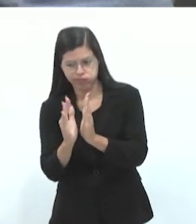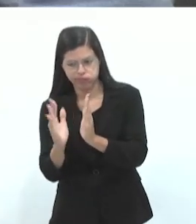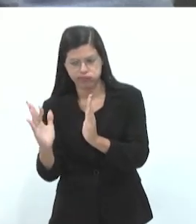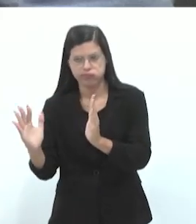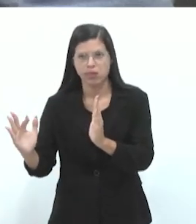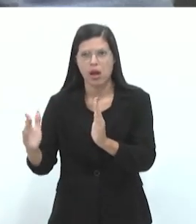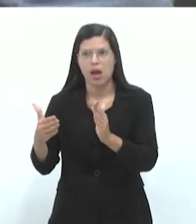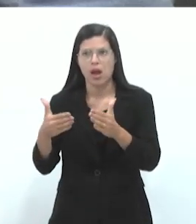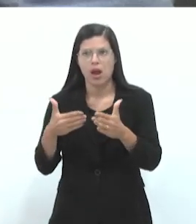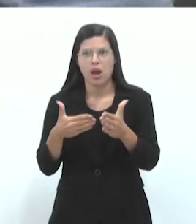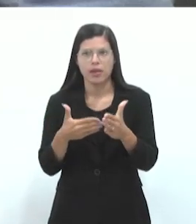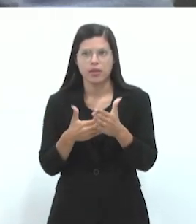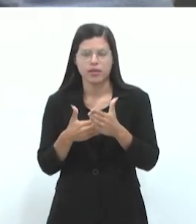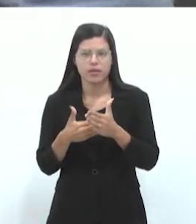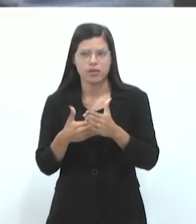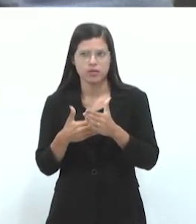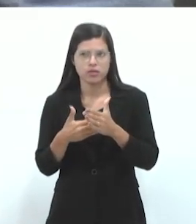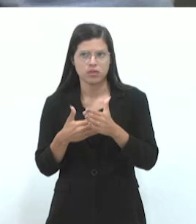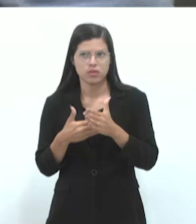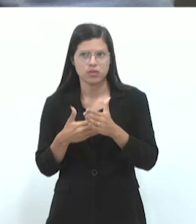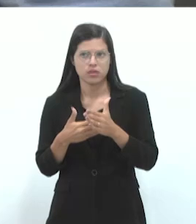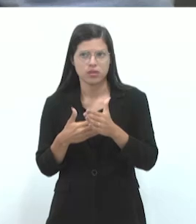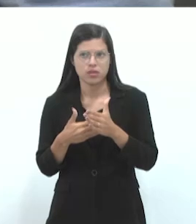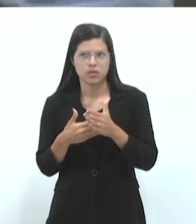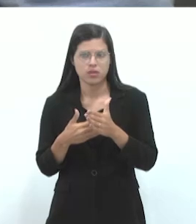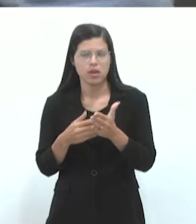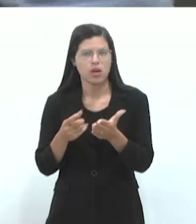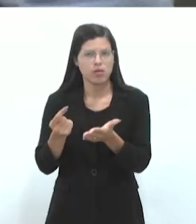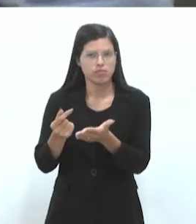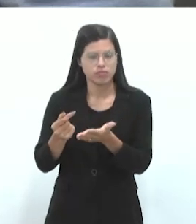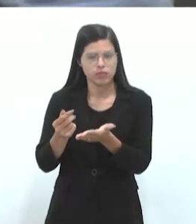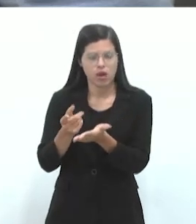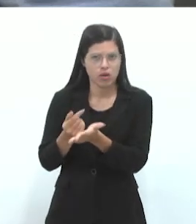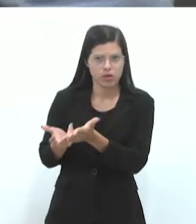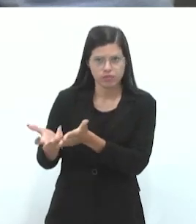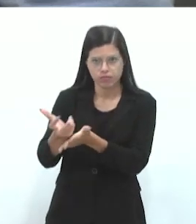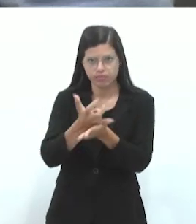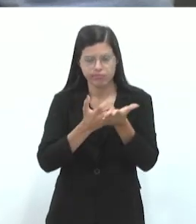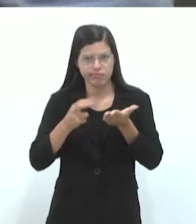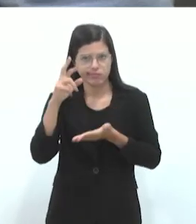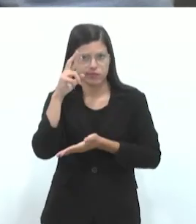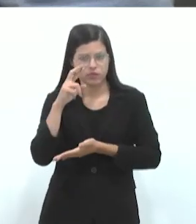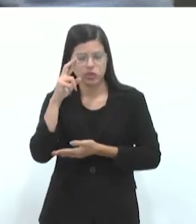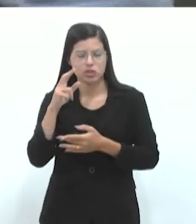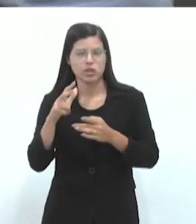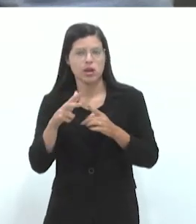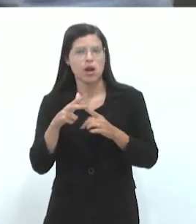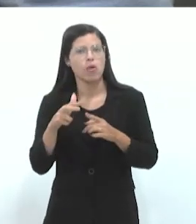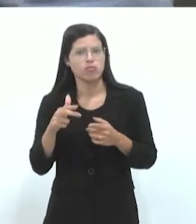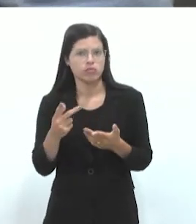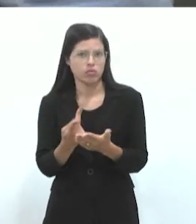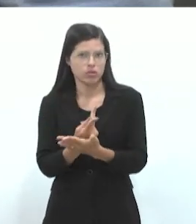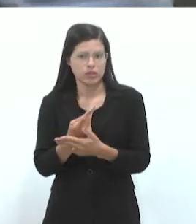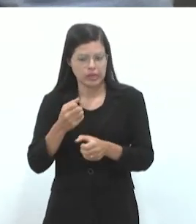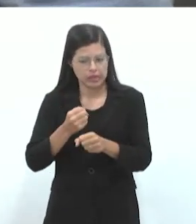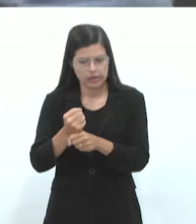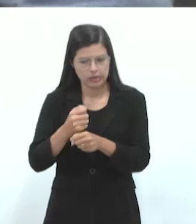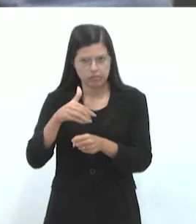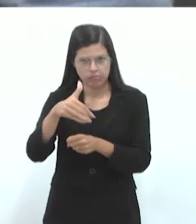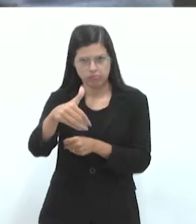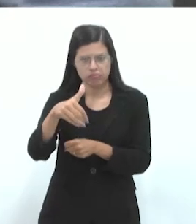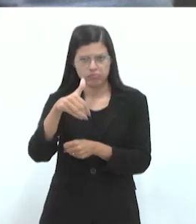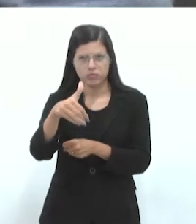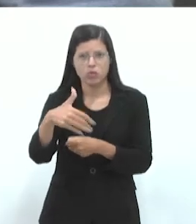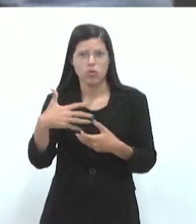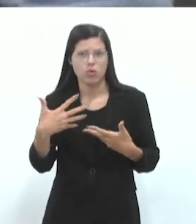prorrogada até a vigência do regime de recuperação fiscal, que possivelmente ocorrerá esse ano, quando a gente aderir